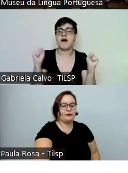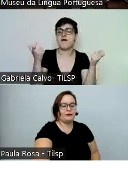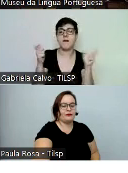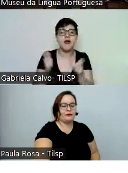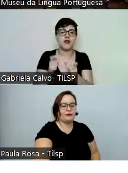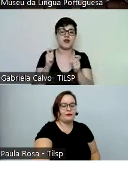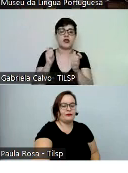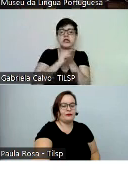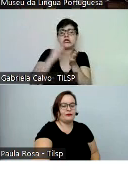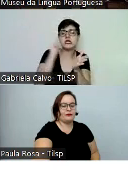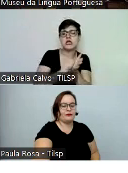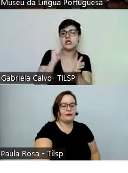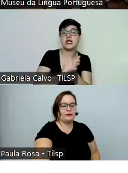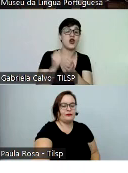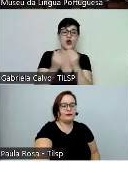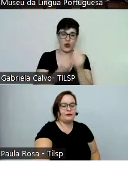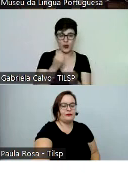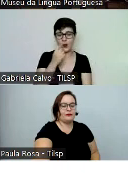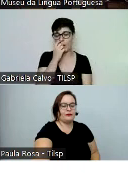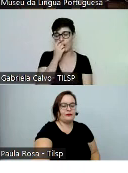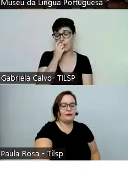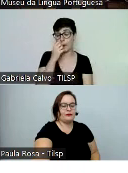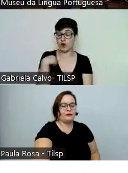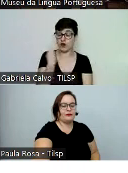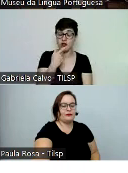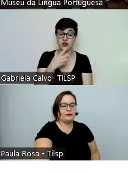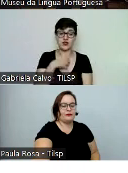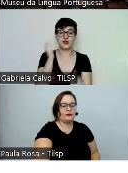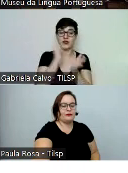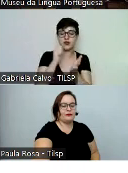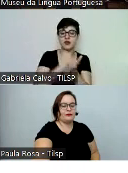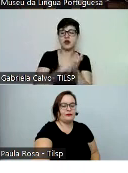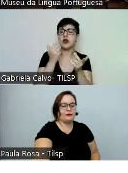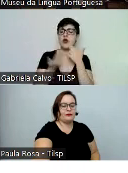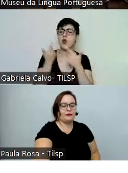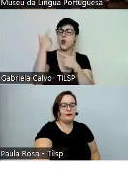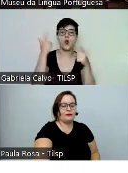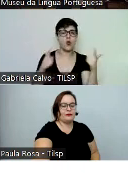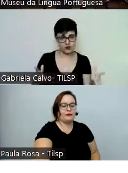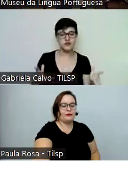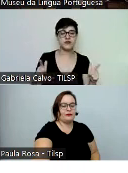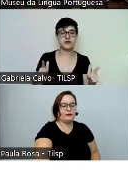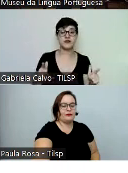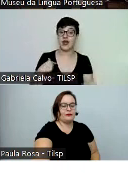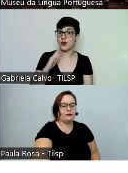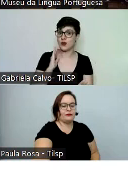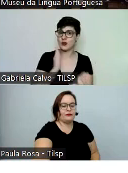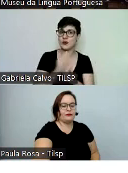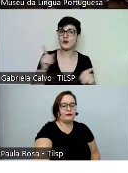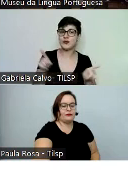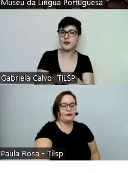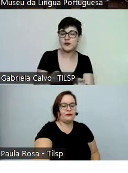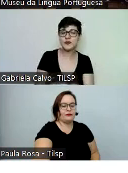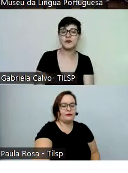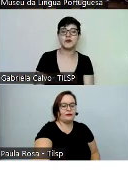então a gente fala sobre os sistemas de escrita de diferentes línguas e eu descobri também que esse